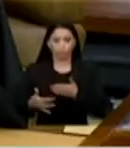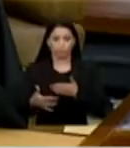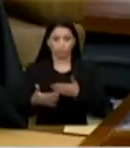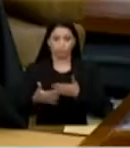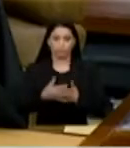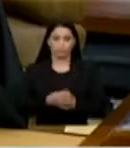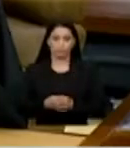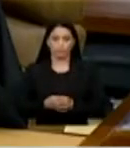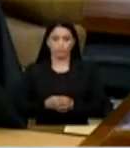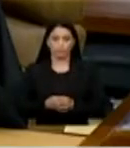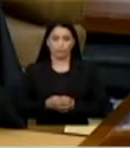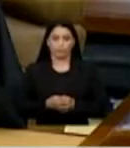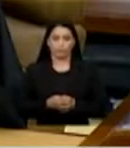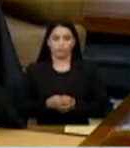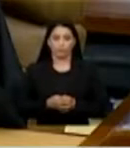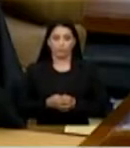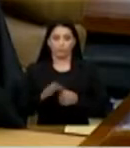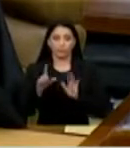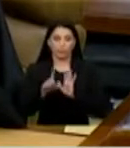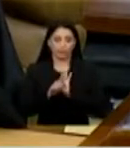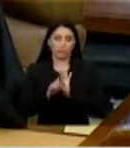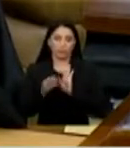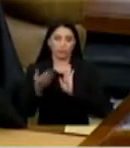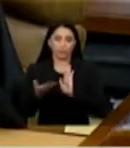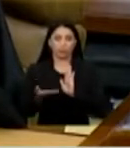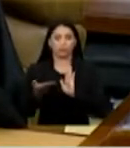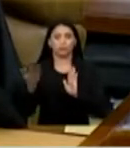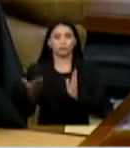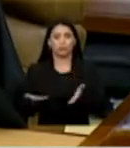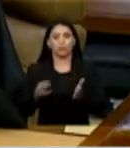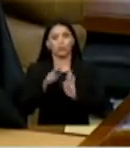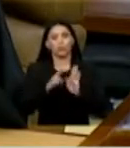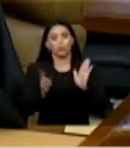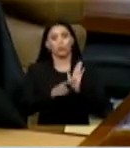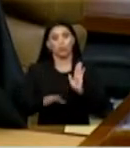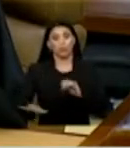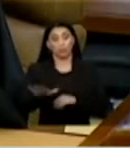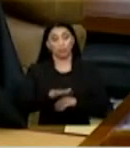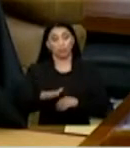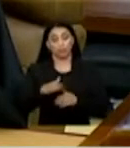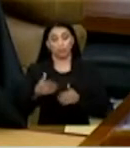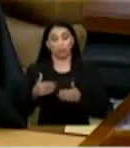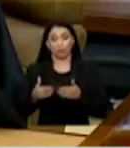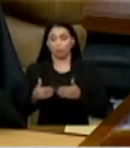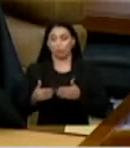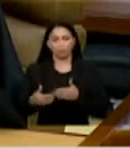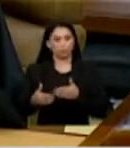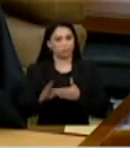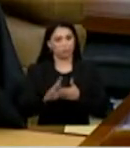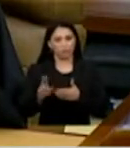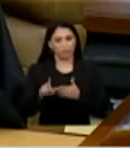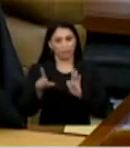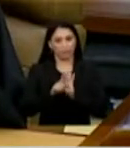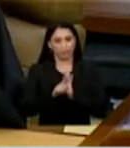momento já de transição e onde o presidente da Câmara e o presidente do Senado estão tentando garantir os próprios poderes, a